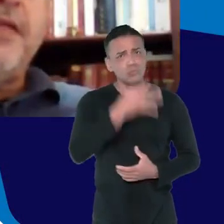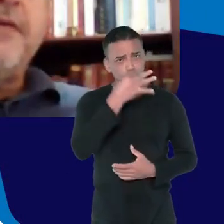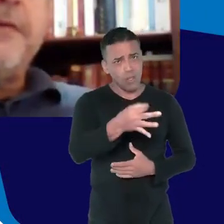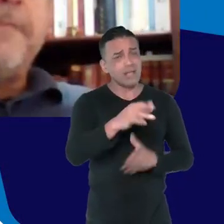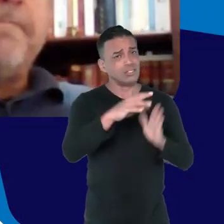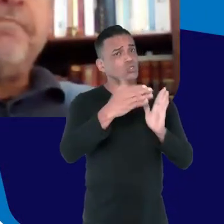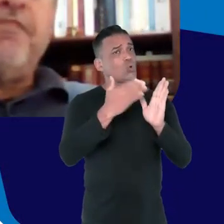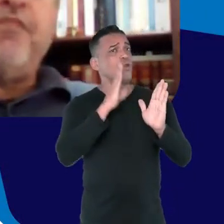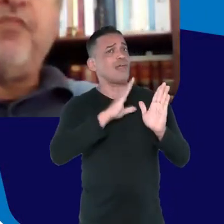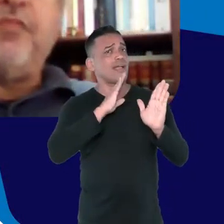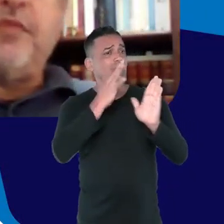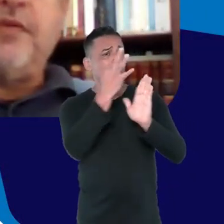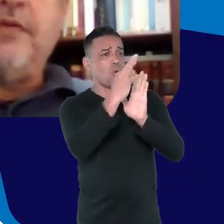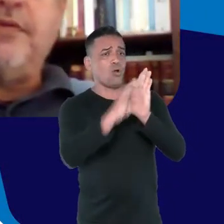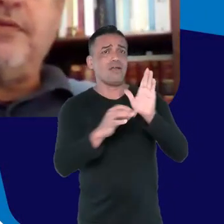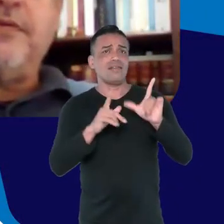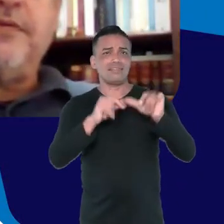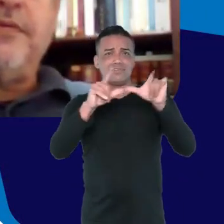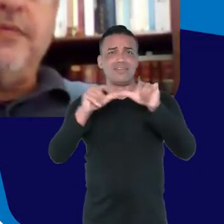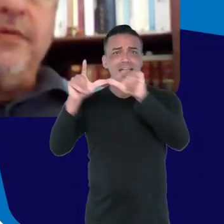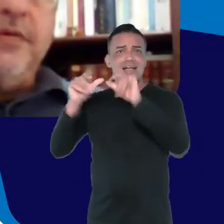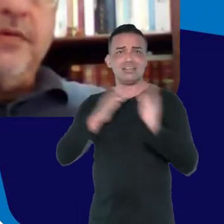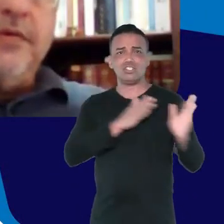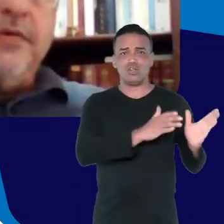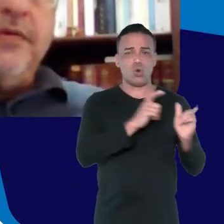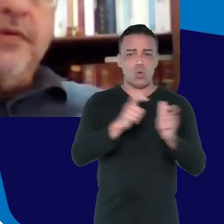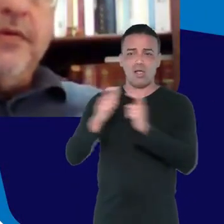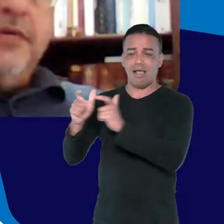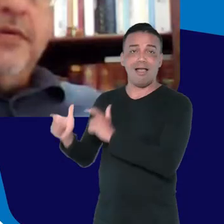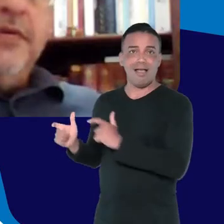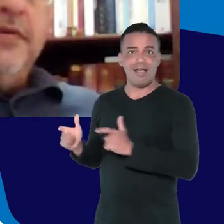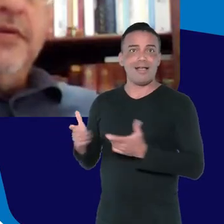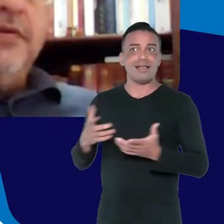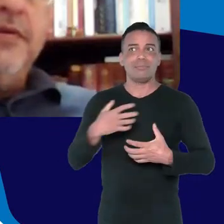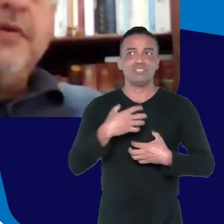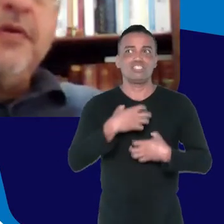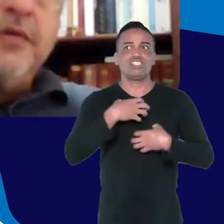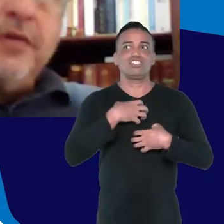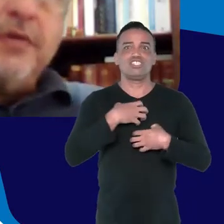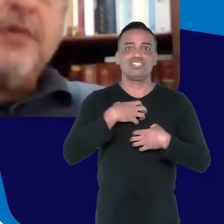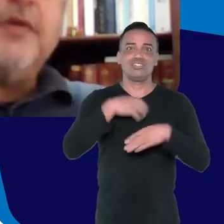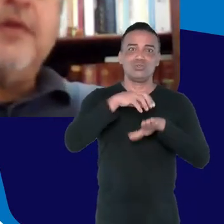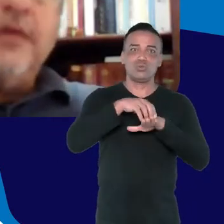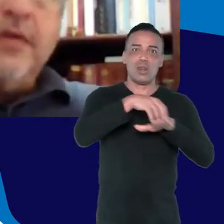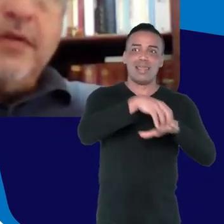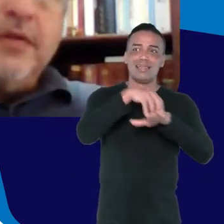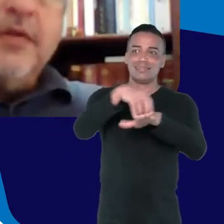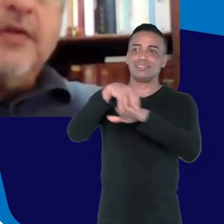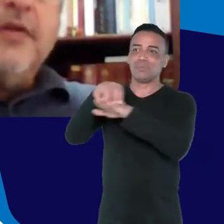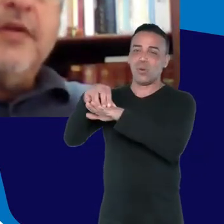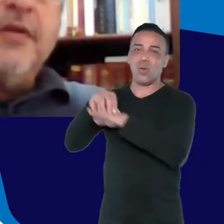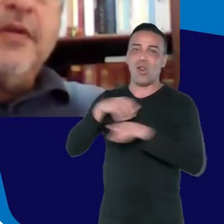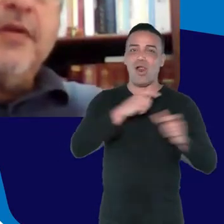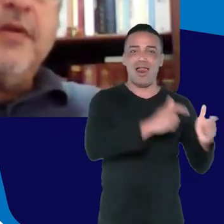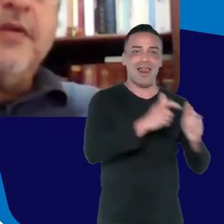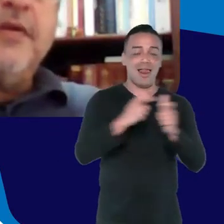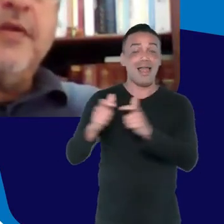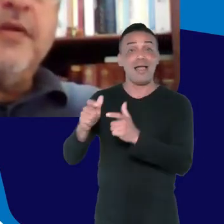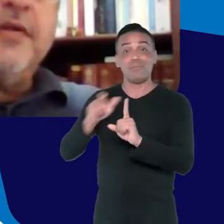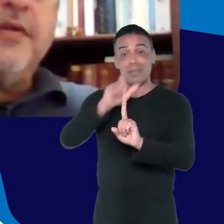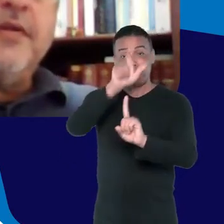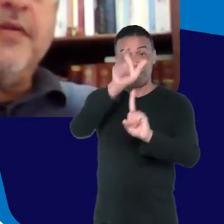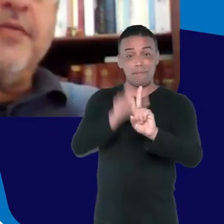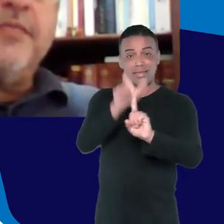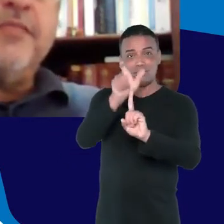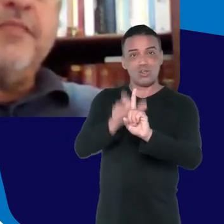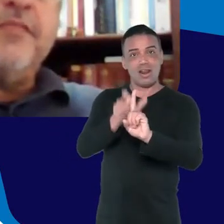nesse roteiro, e o que eu brinco, né, de ter me sentido acompanhando um guia turístico, assim, é porque o seu personagem,